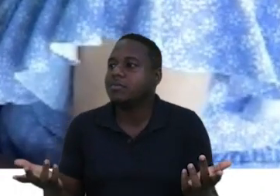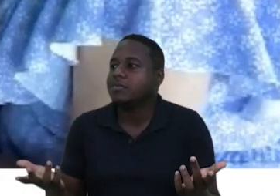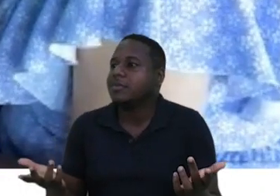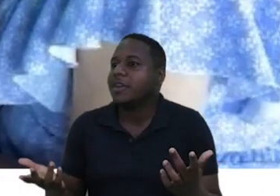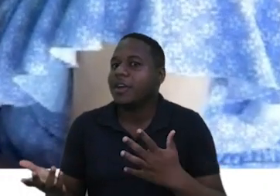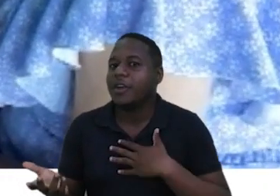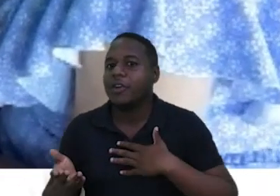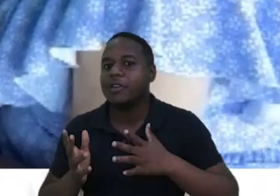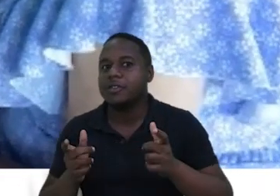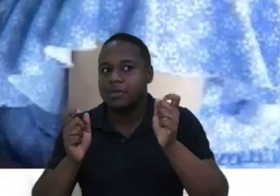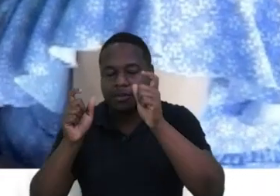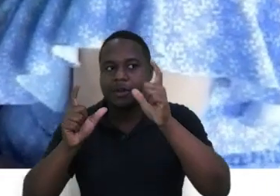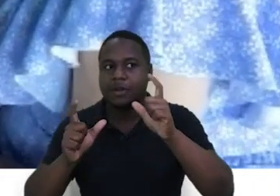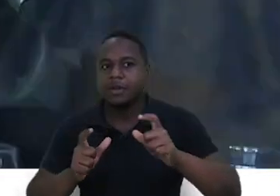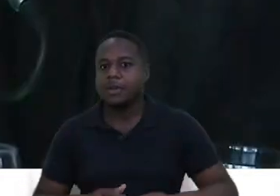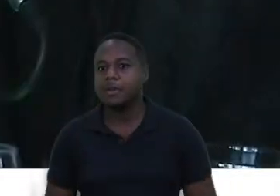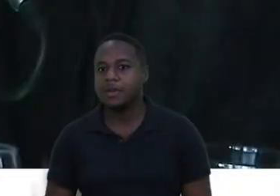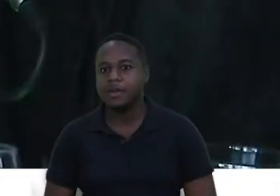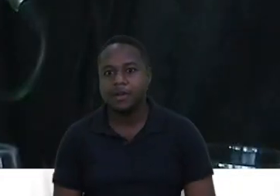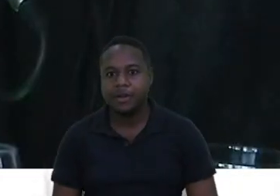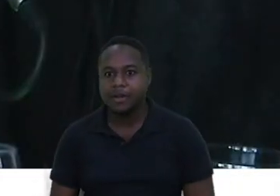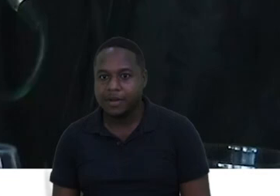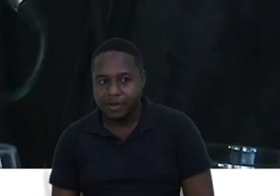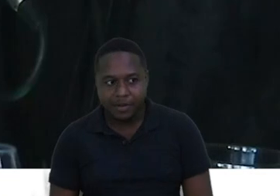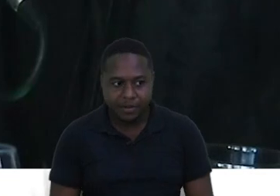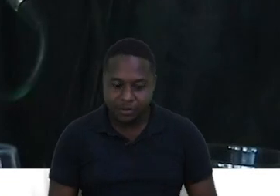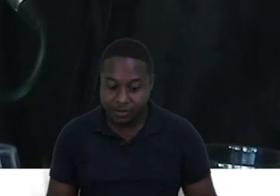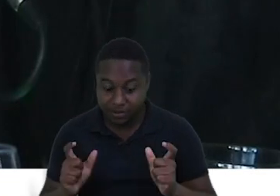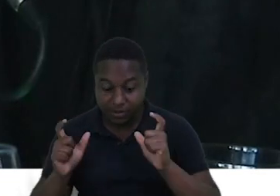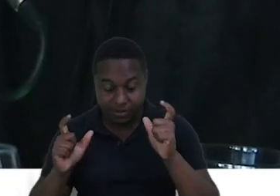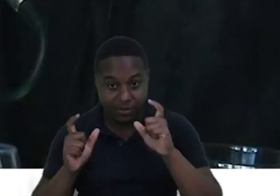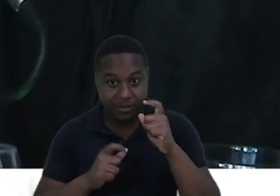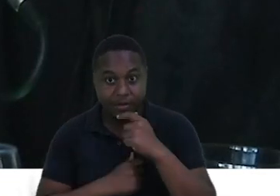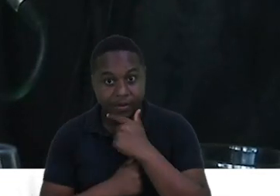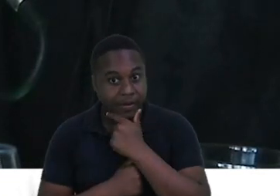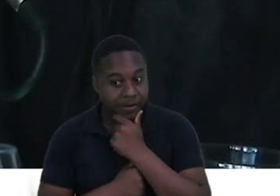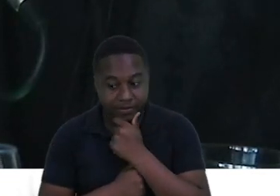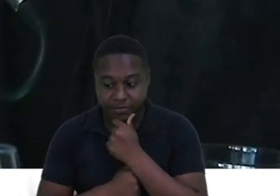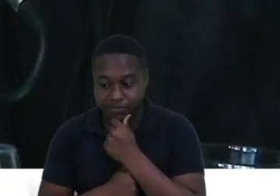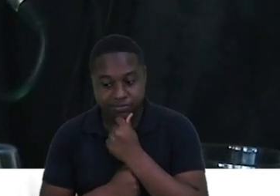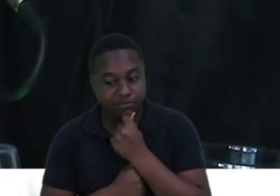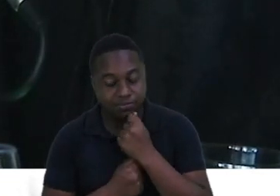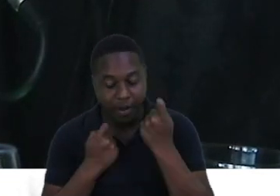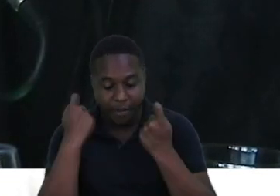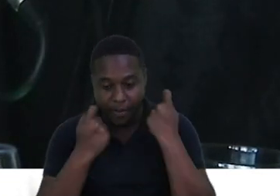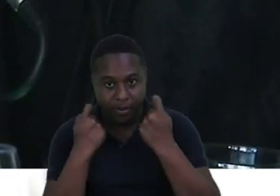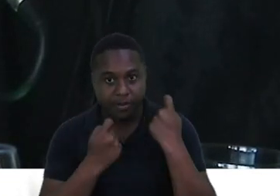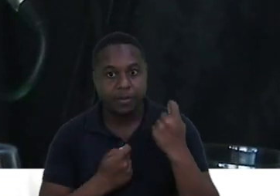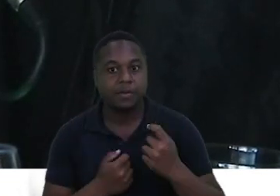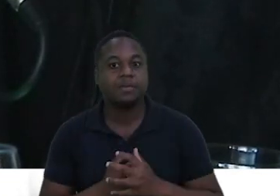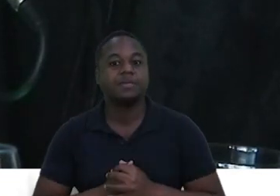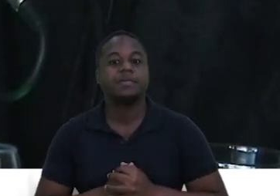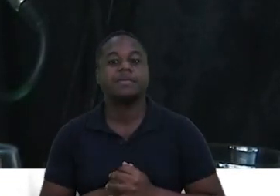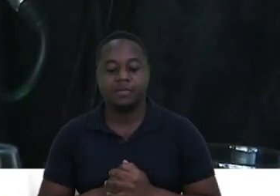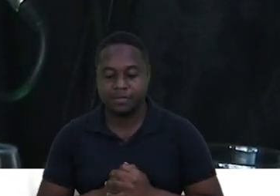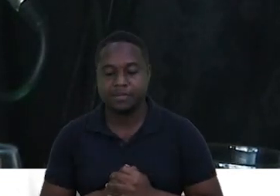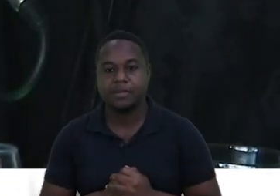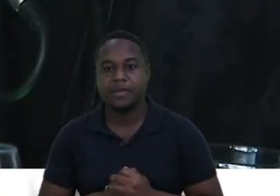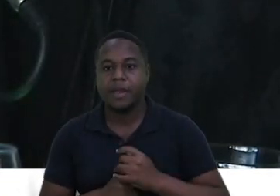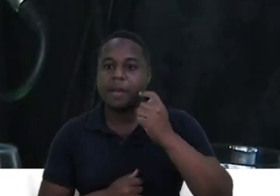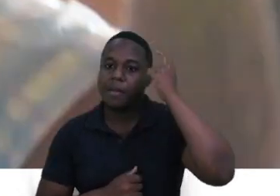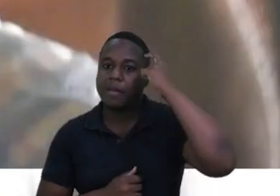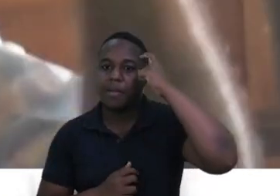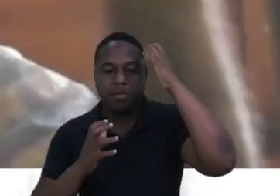Já ativadão, andando pela penitenciária, Deus, já ligado que mesmo. Que doideira, velho. psicológico